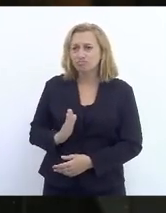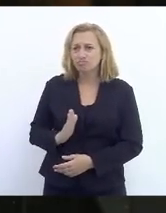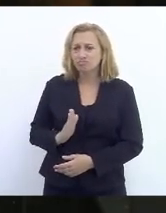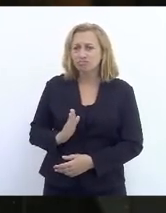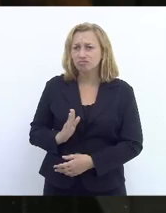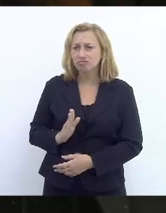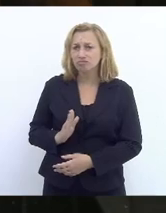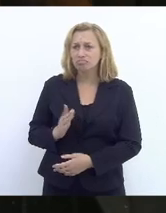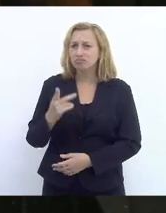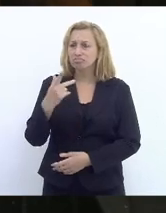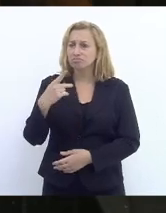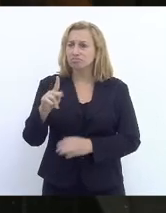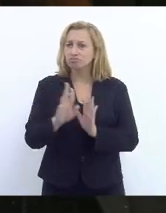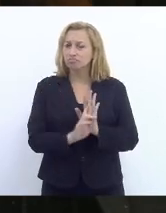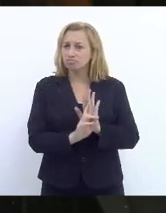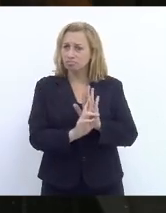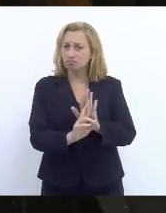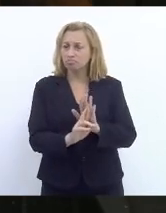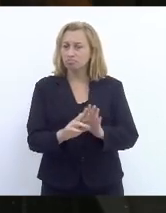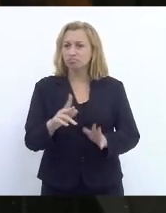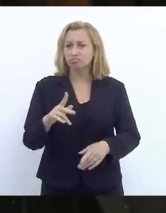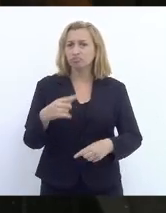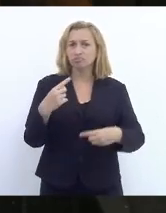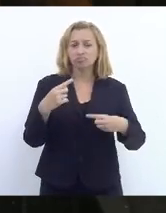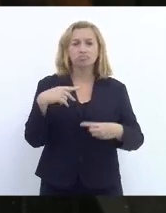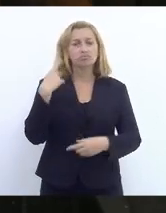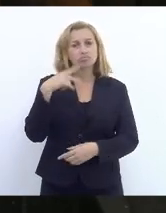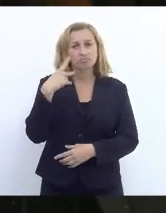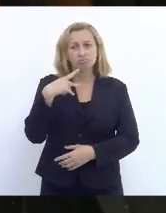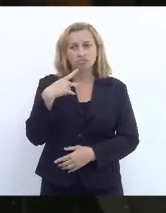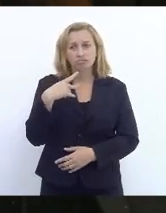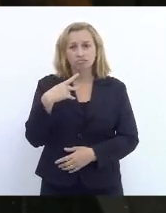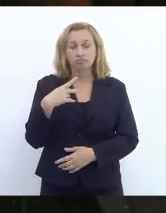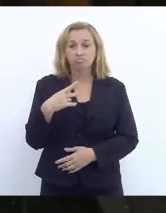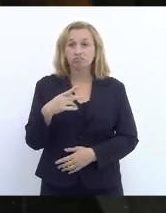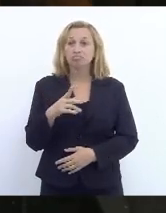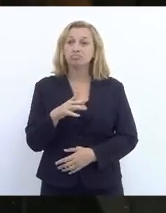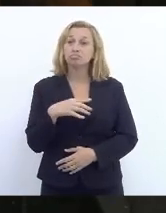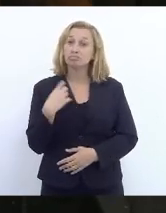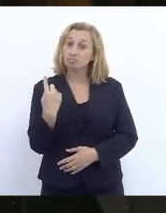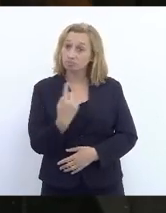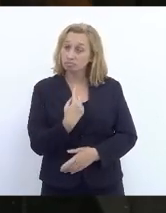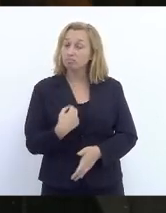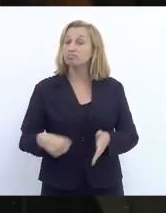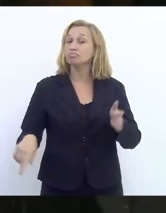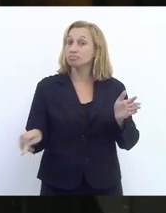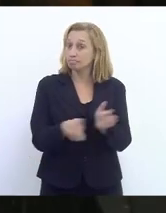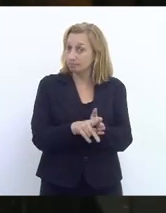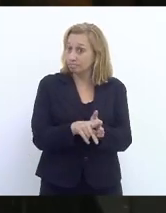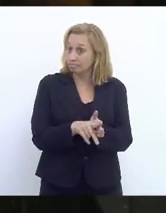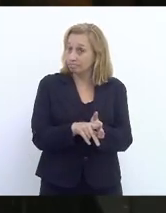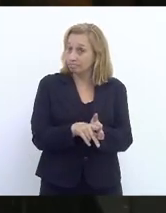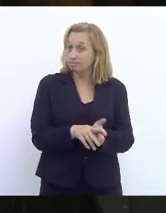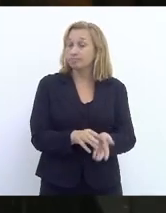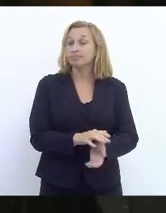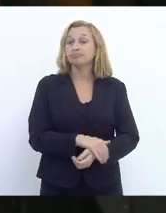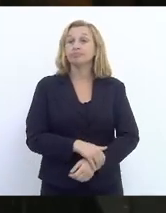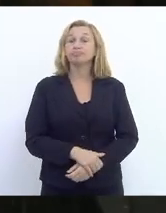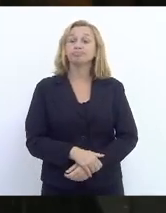e suas representações políticas dos quais nós fazemos partes